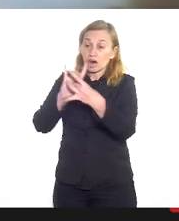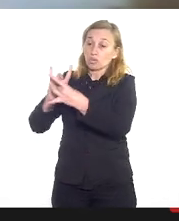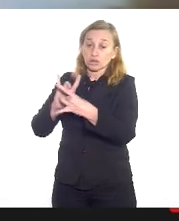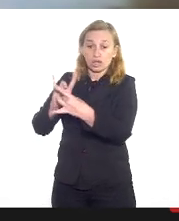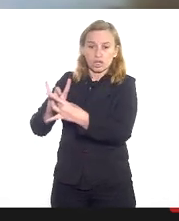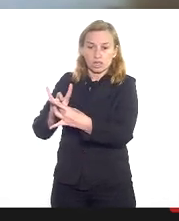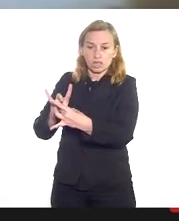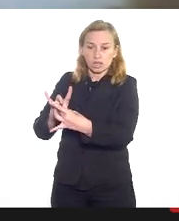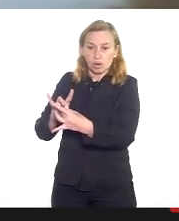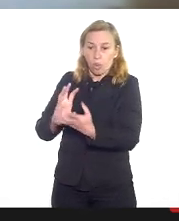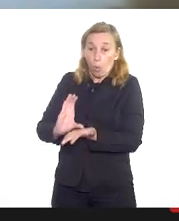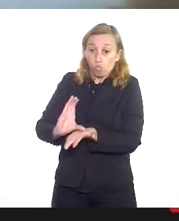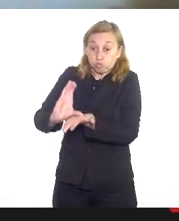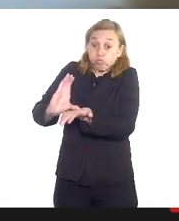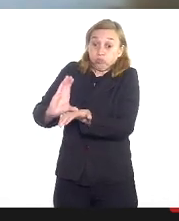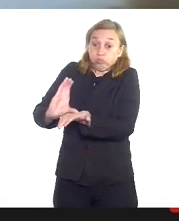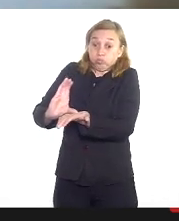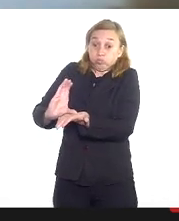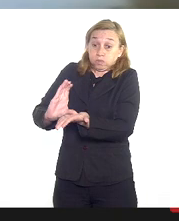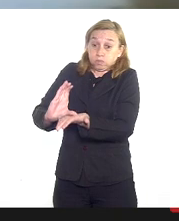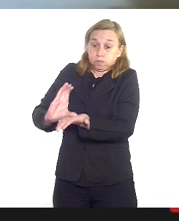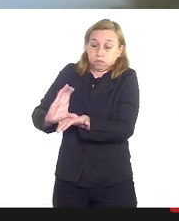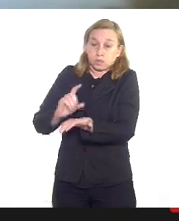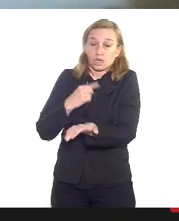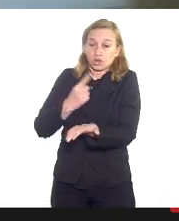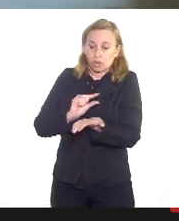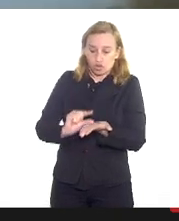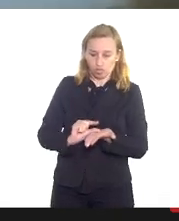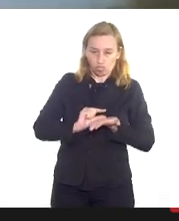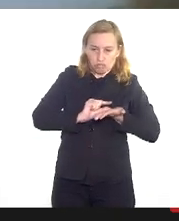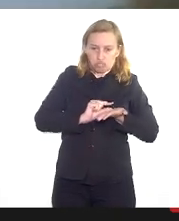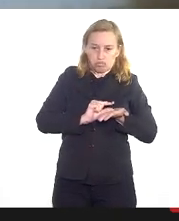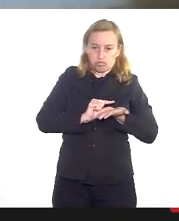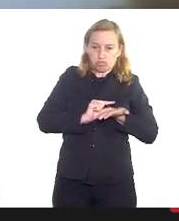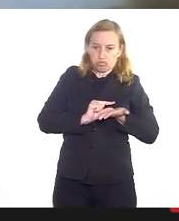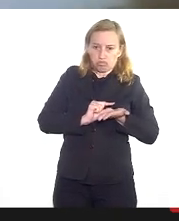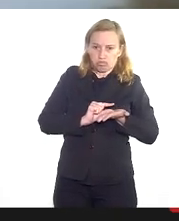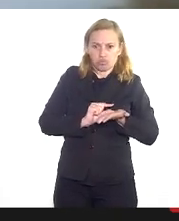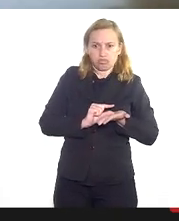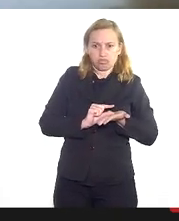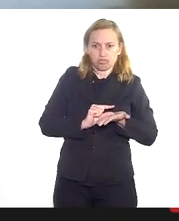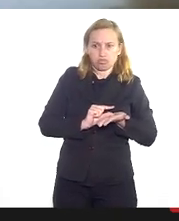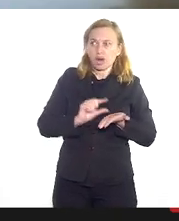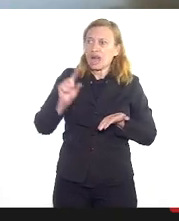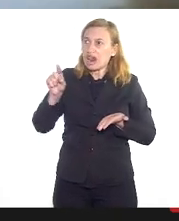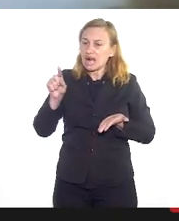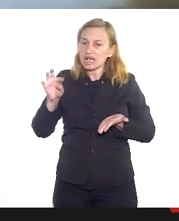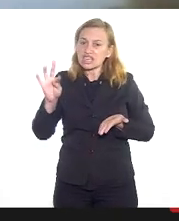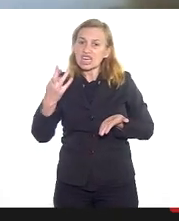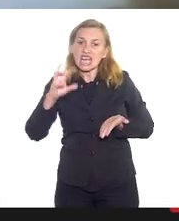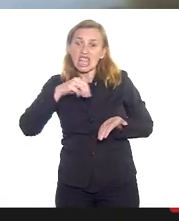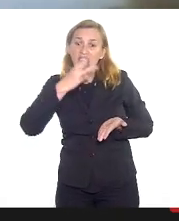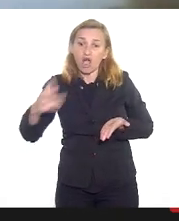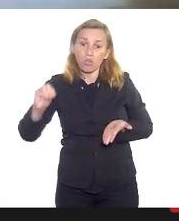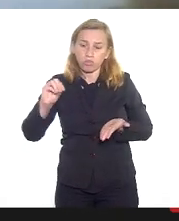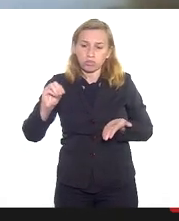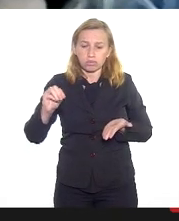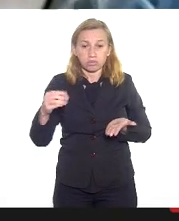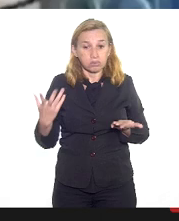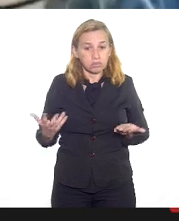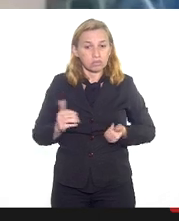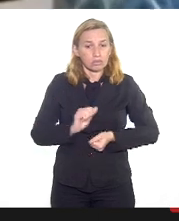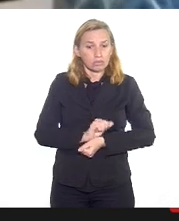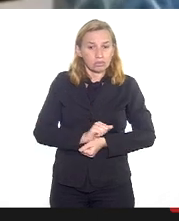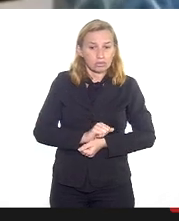Eu não vou repeti-los, porque eu não consegui decorar, mas está na casa do trilhão. São